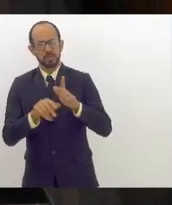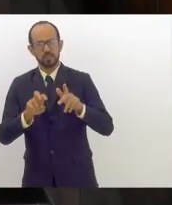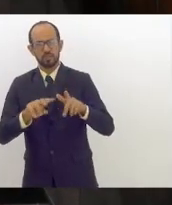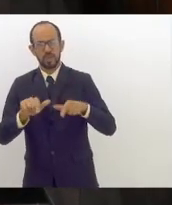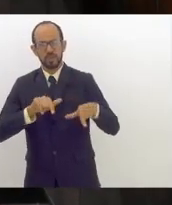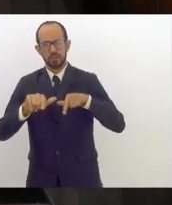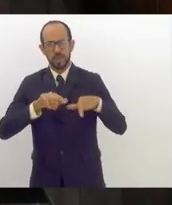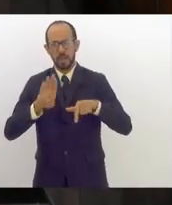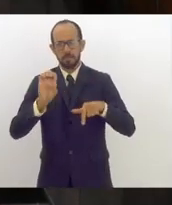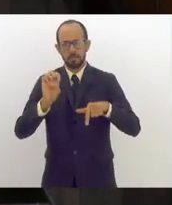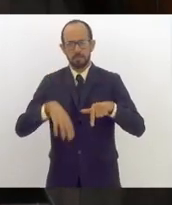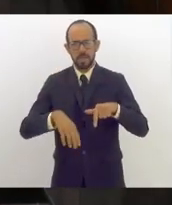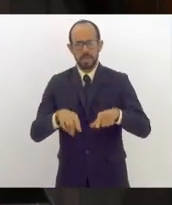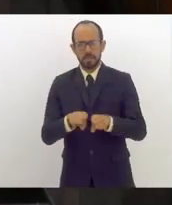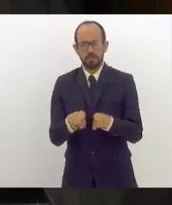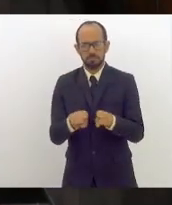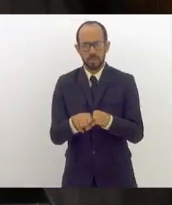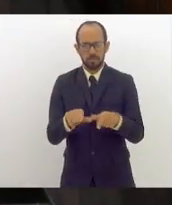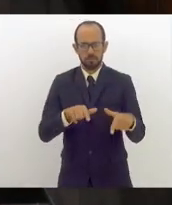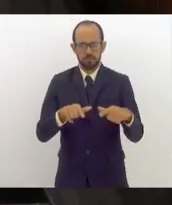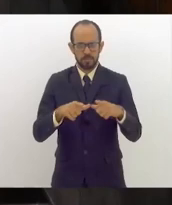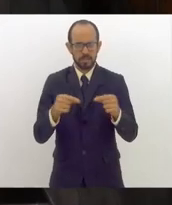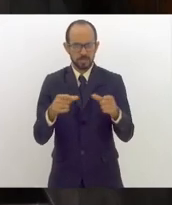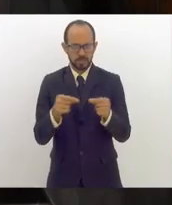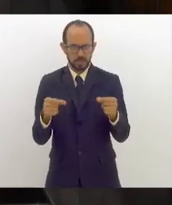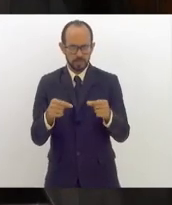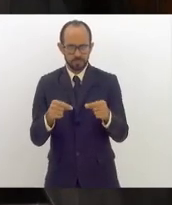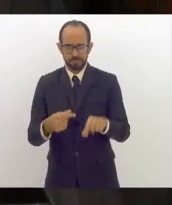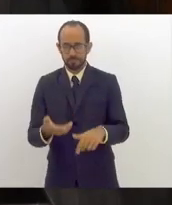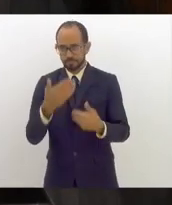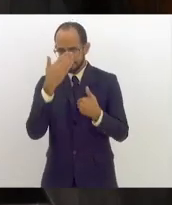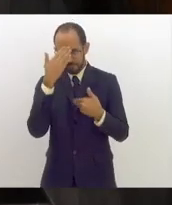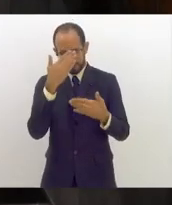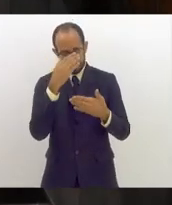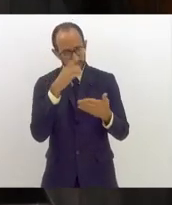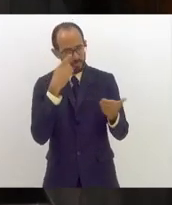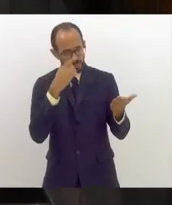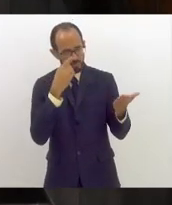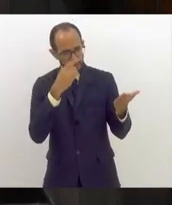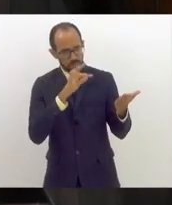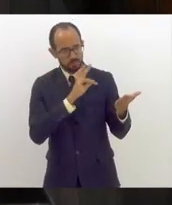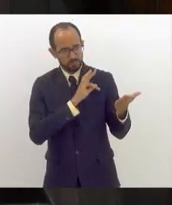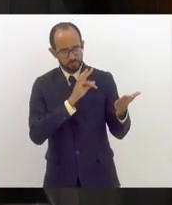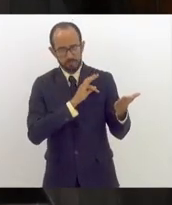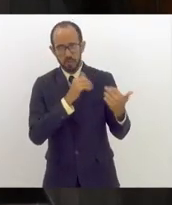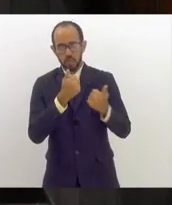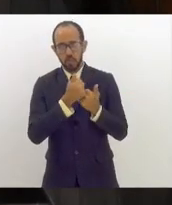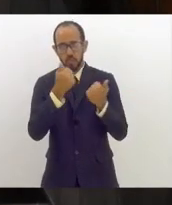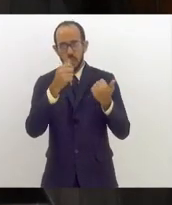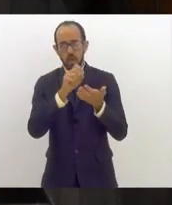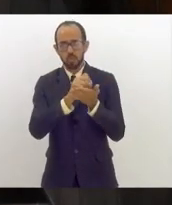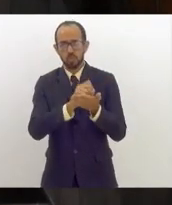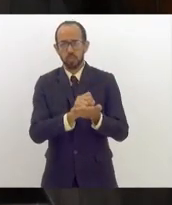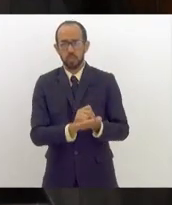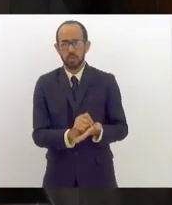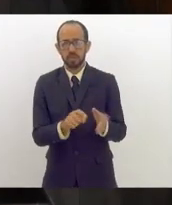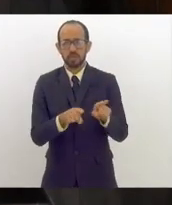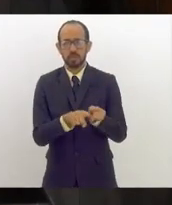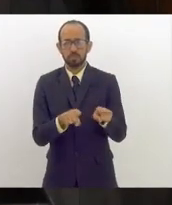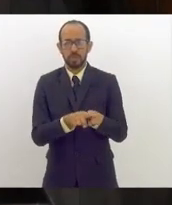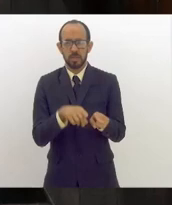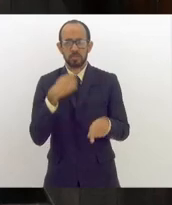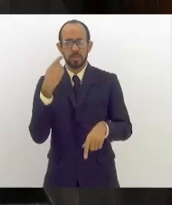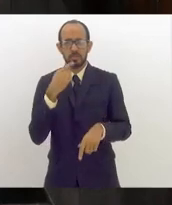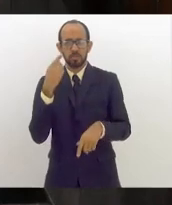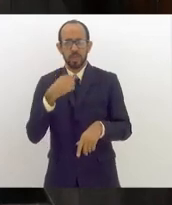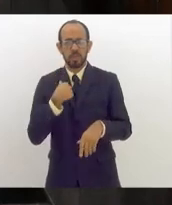queria também agradecer especialmente a deputada Marta Rocha com a autora do projeto da minha medalha uma deputada que